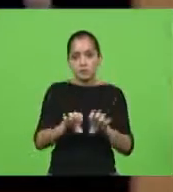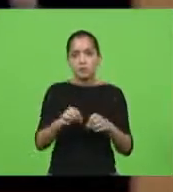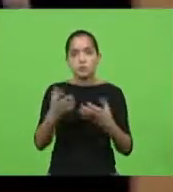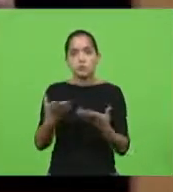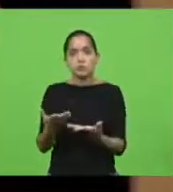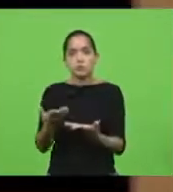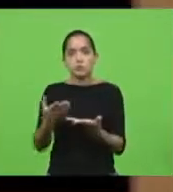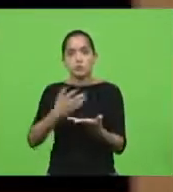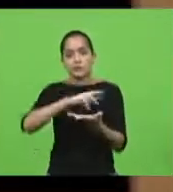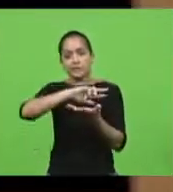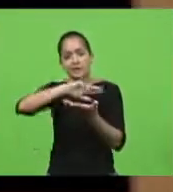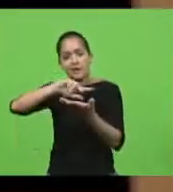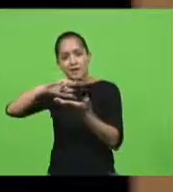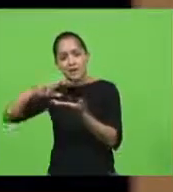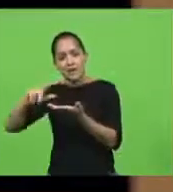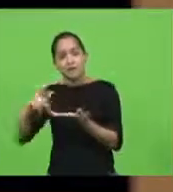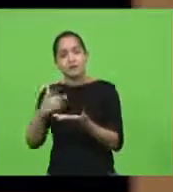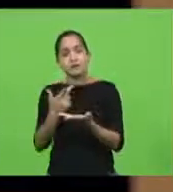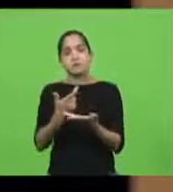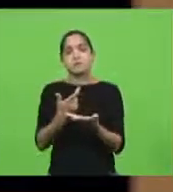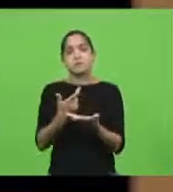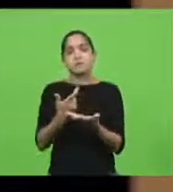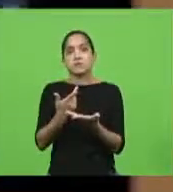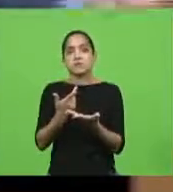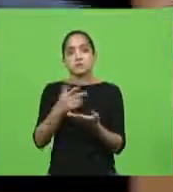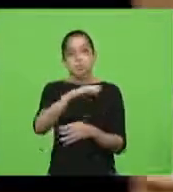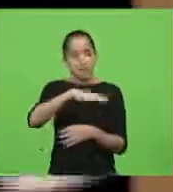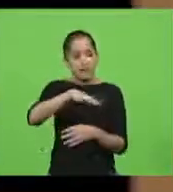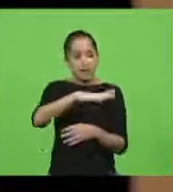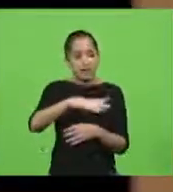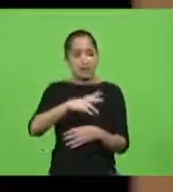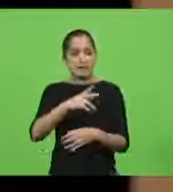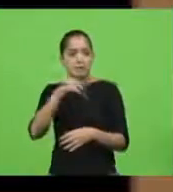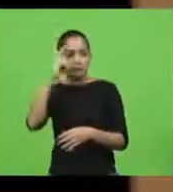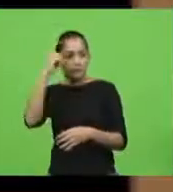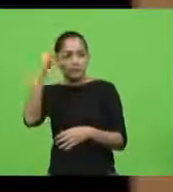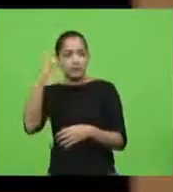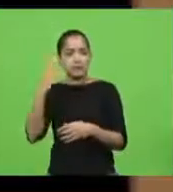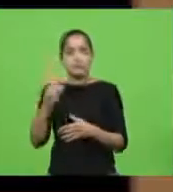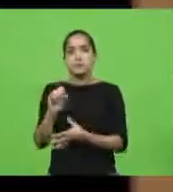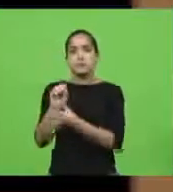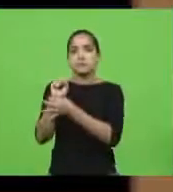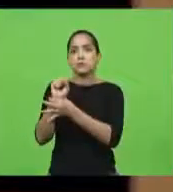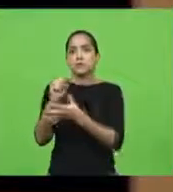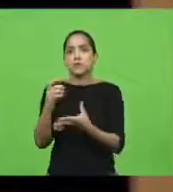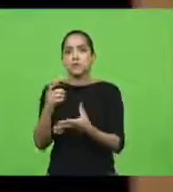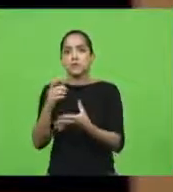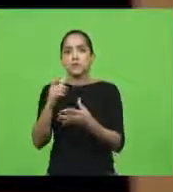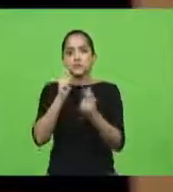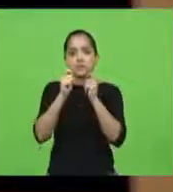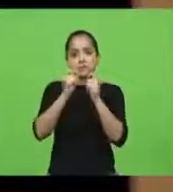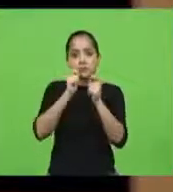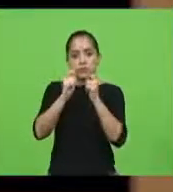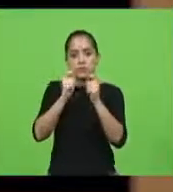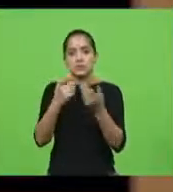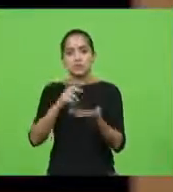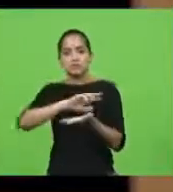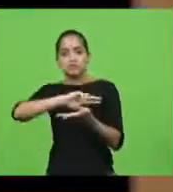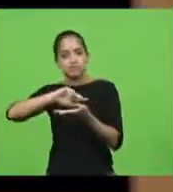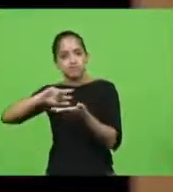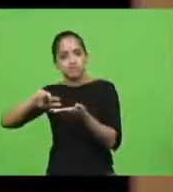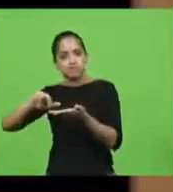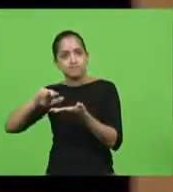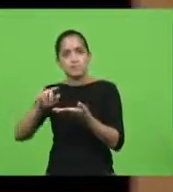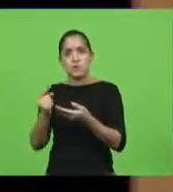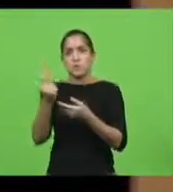N cargos lá, tinha área de inteligência, segurança, assessorias, e uma